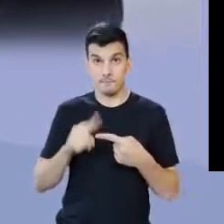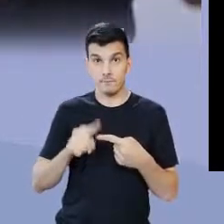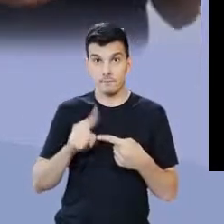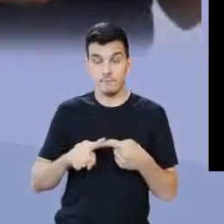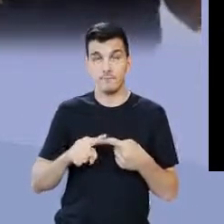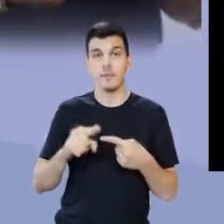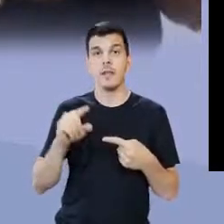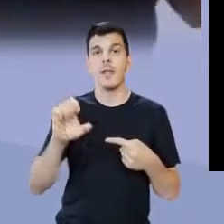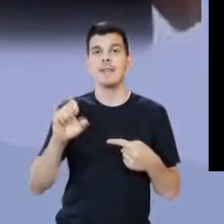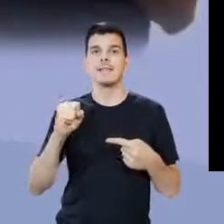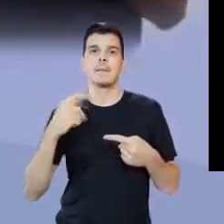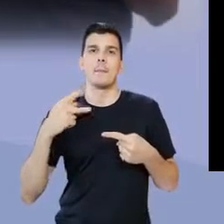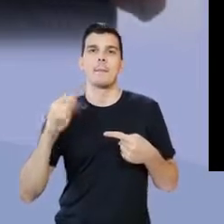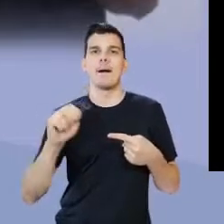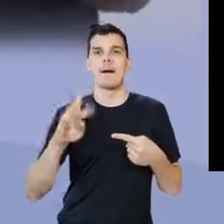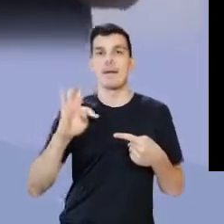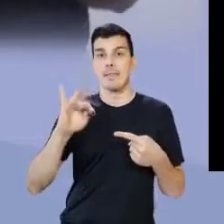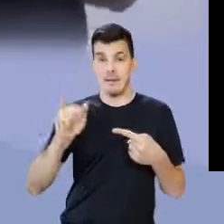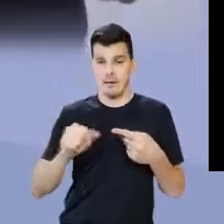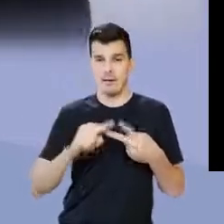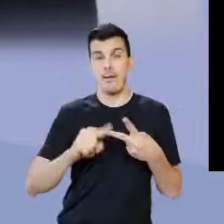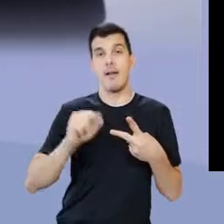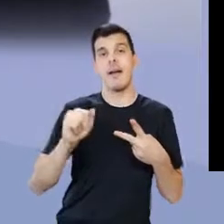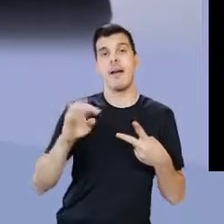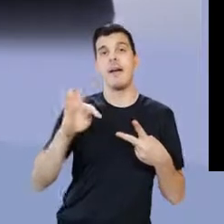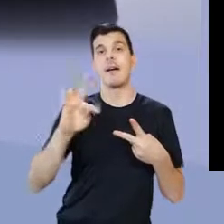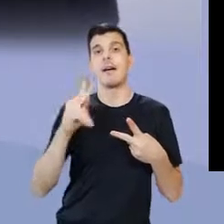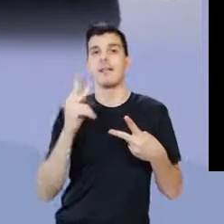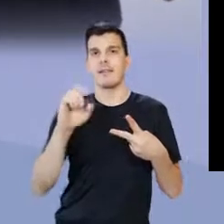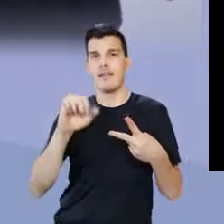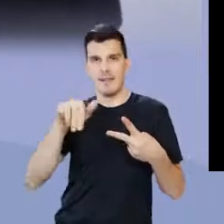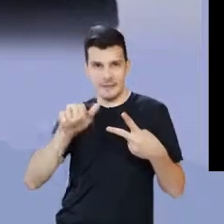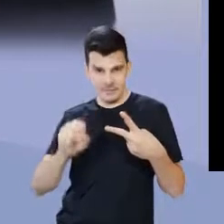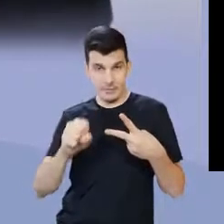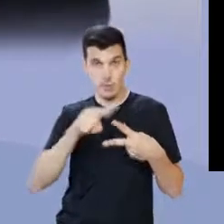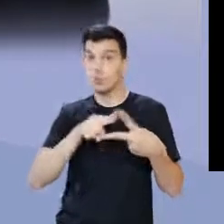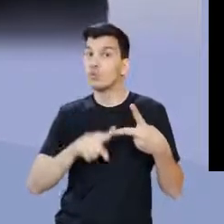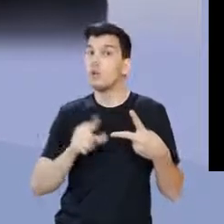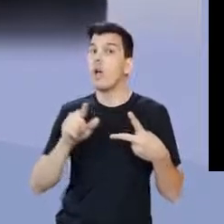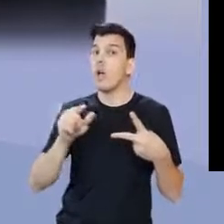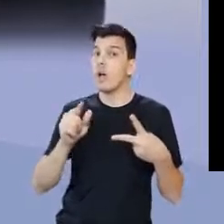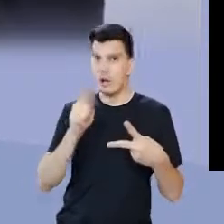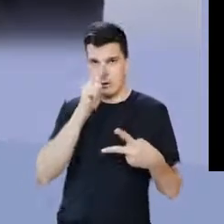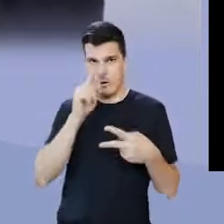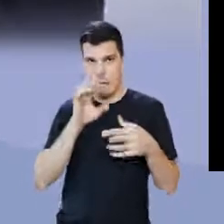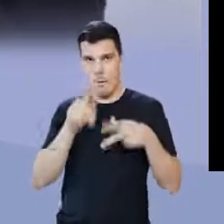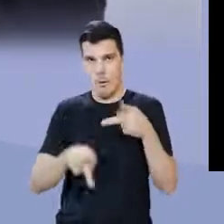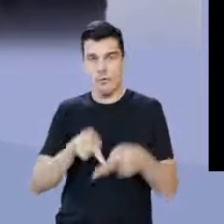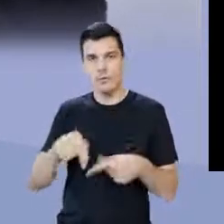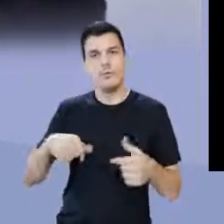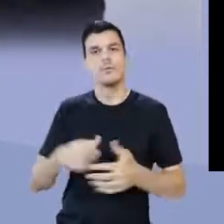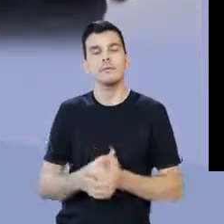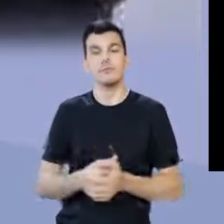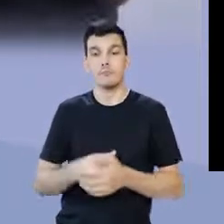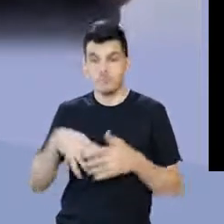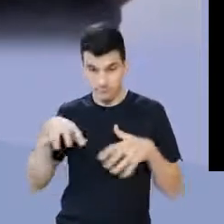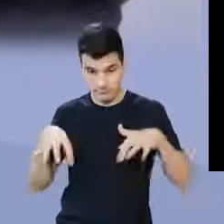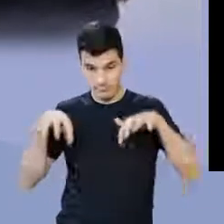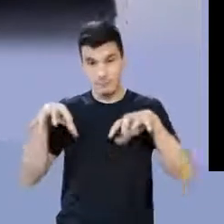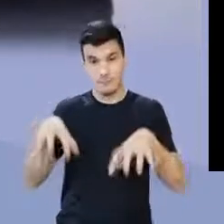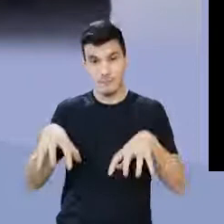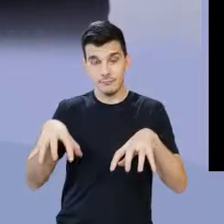de Esparta e estou falando de Atenas. Porque as 2 são gregas, viveram num espaço físico,